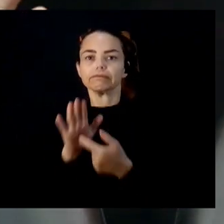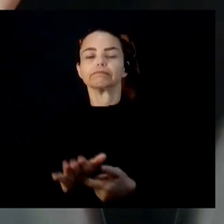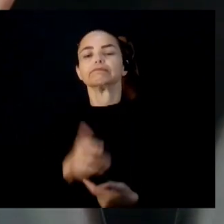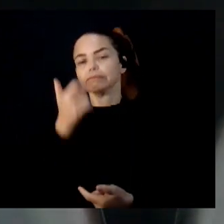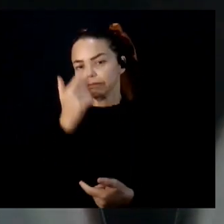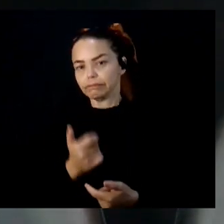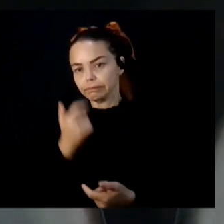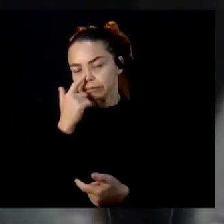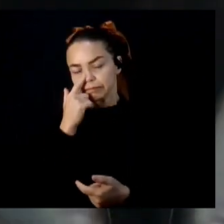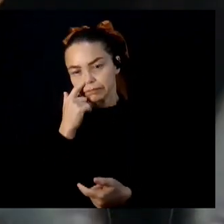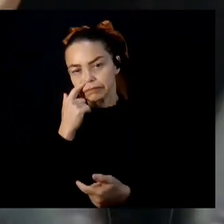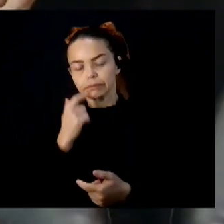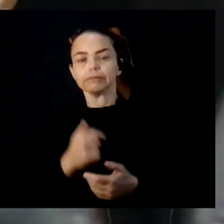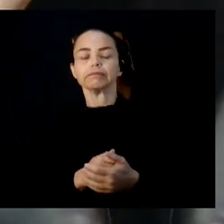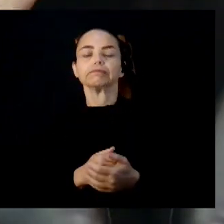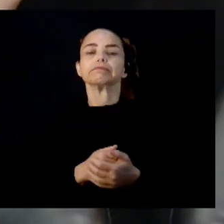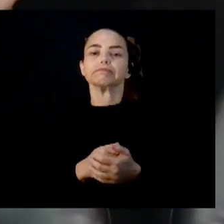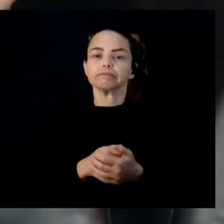nesse